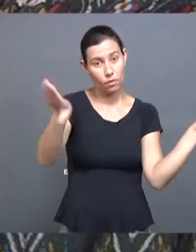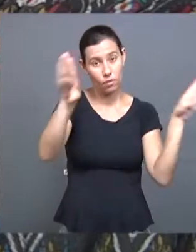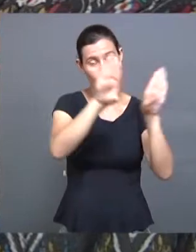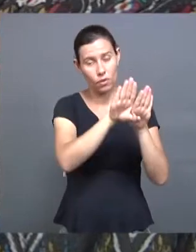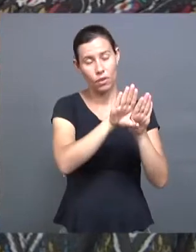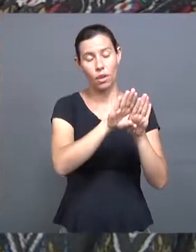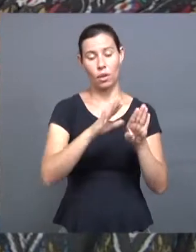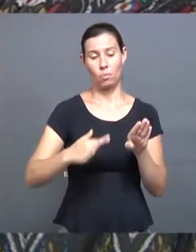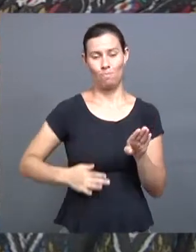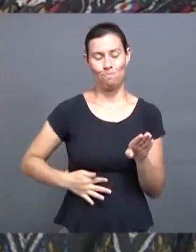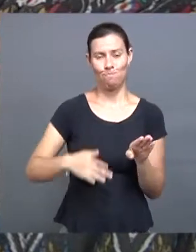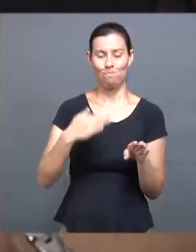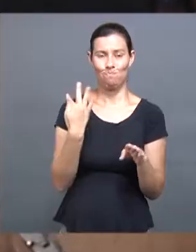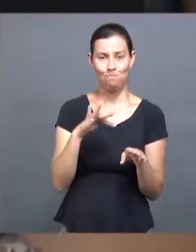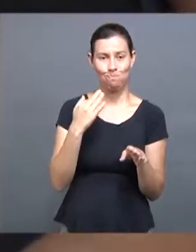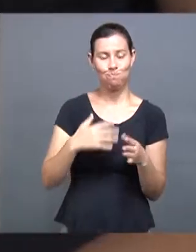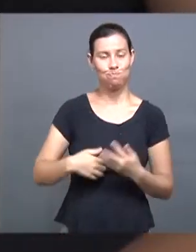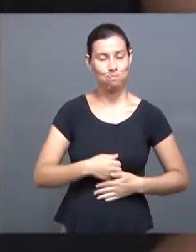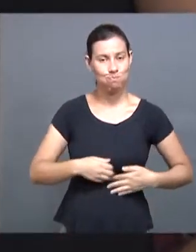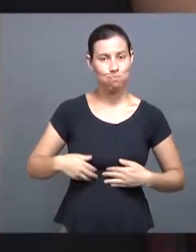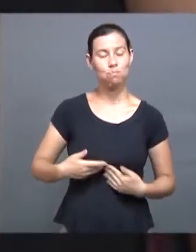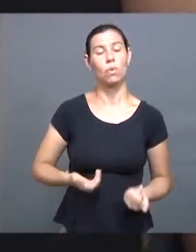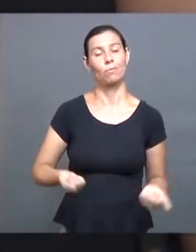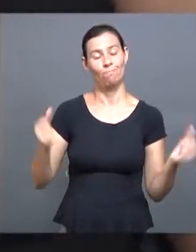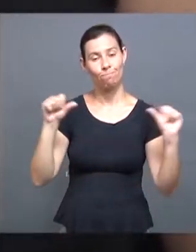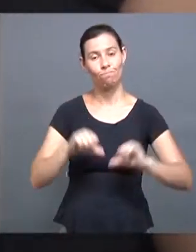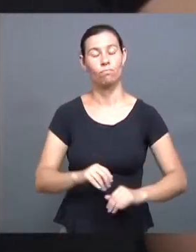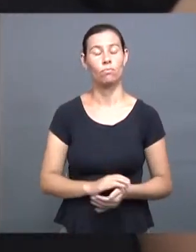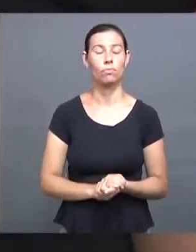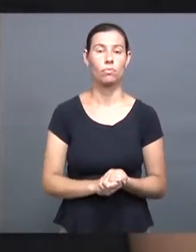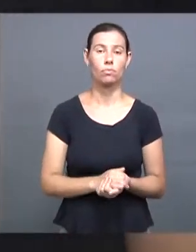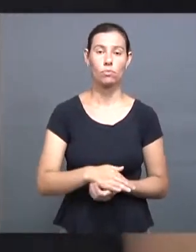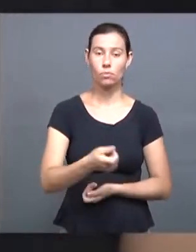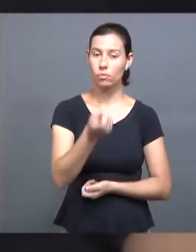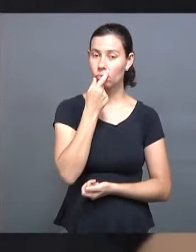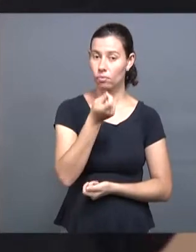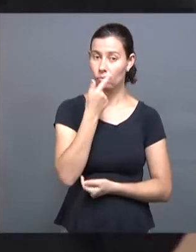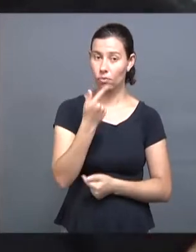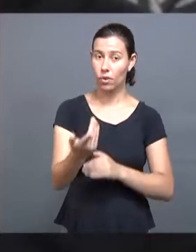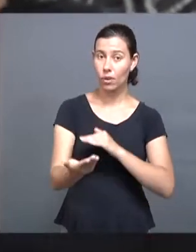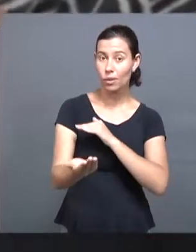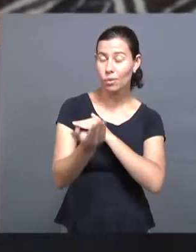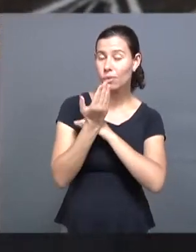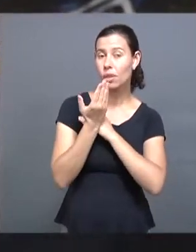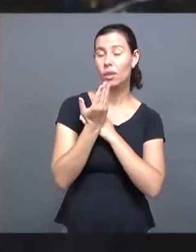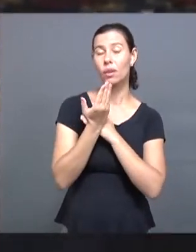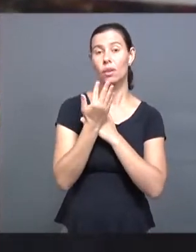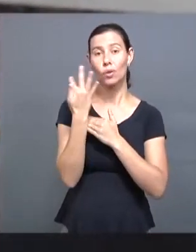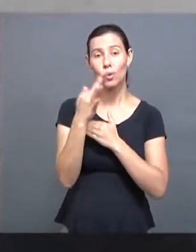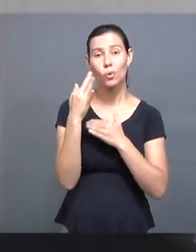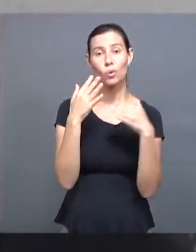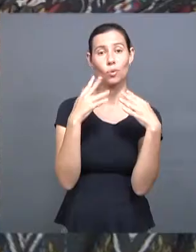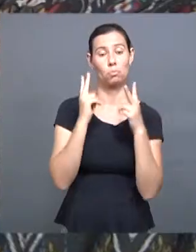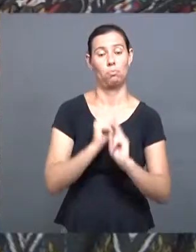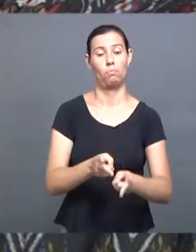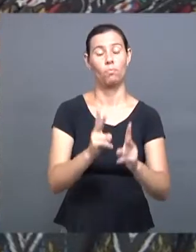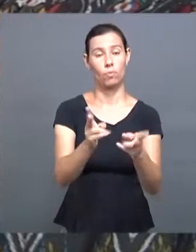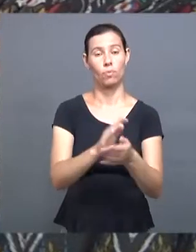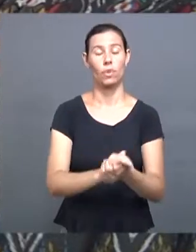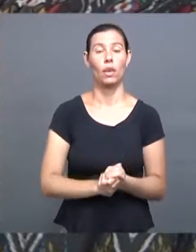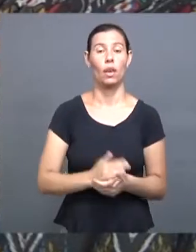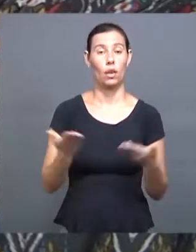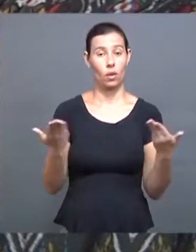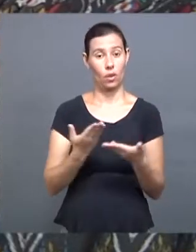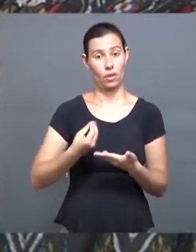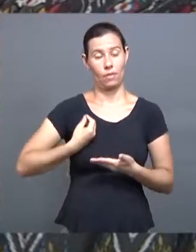vai vomitar até a bilis. Com os remédios, as dores não sumiram, mas a qualidade de vida já melhorou.